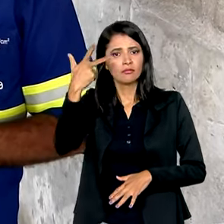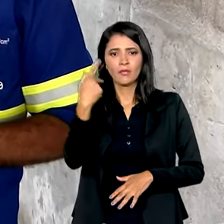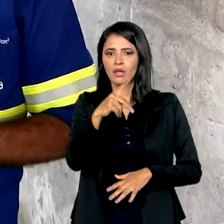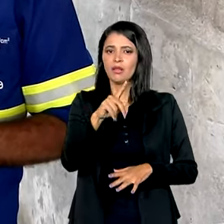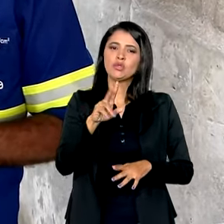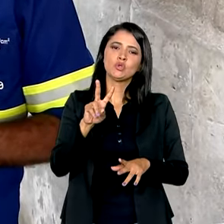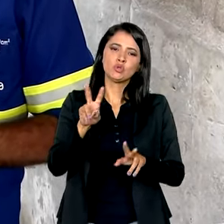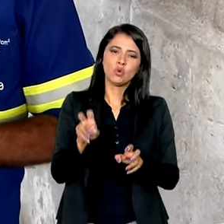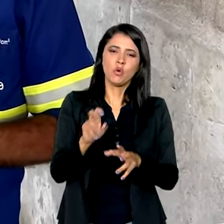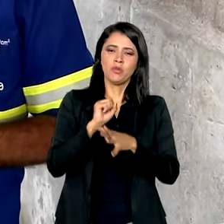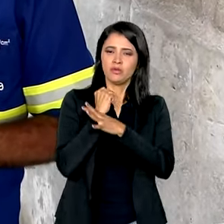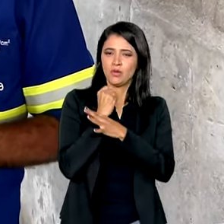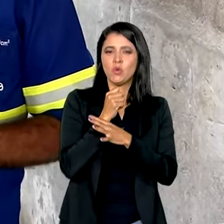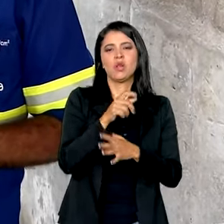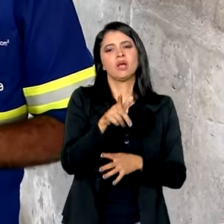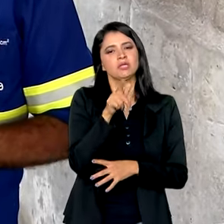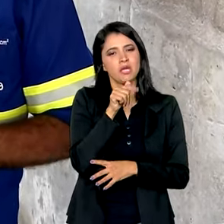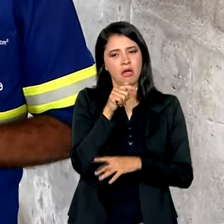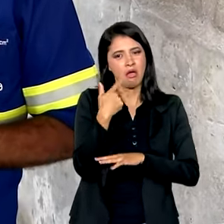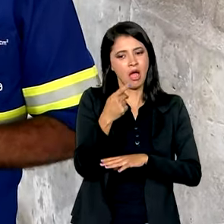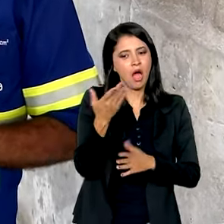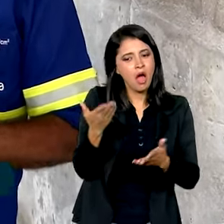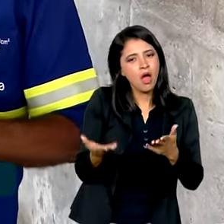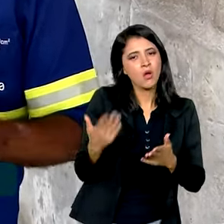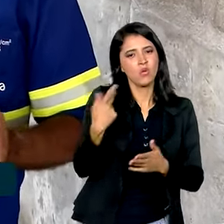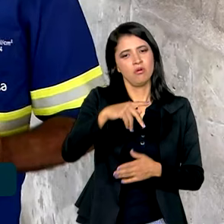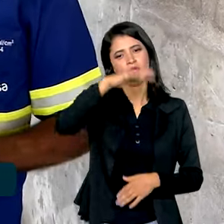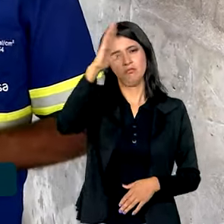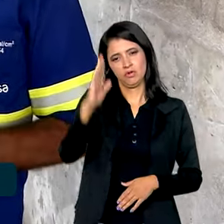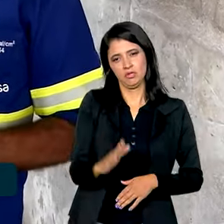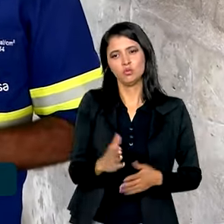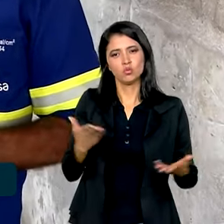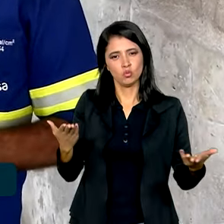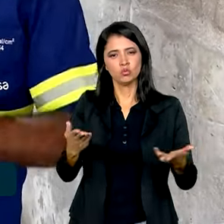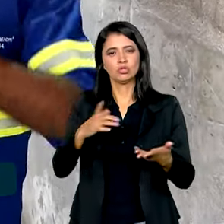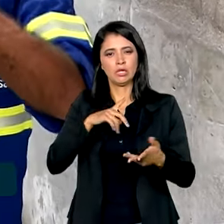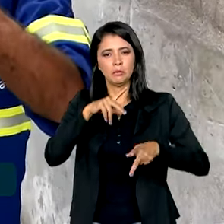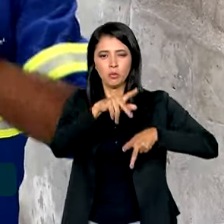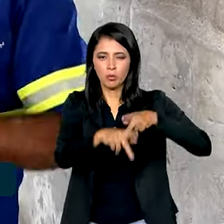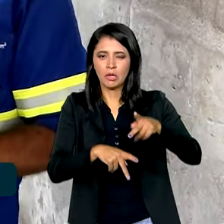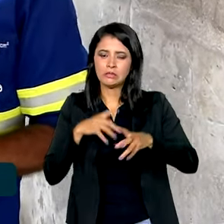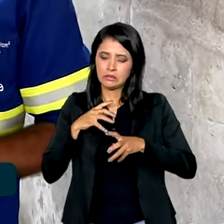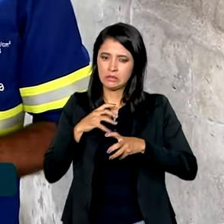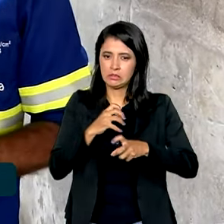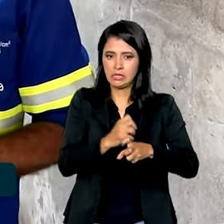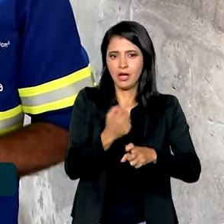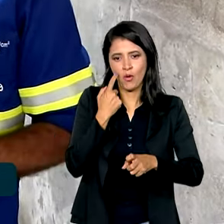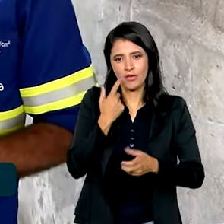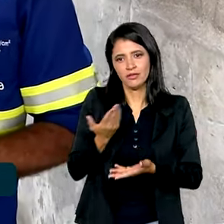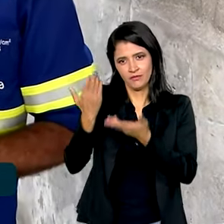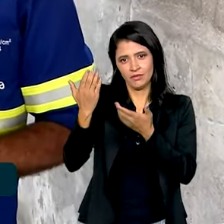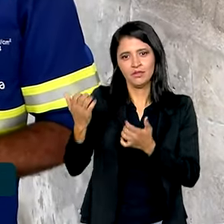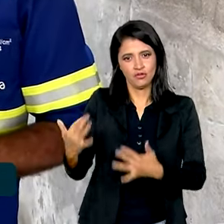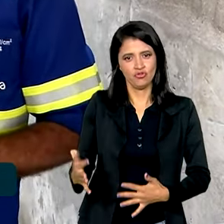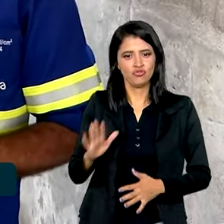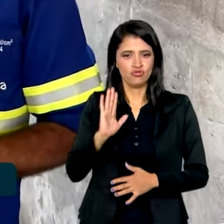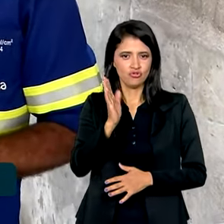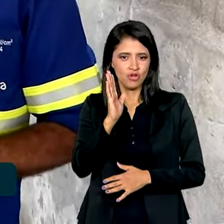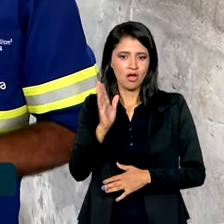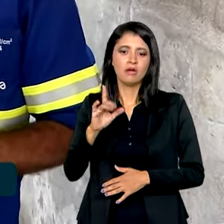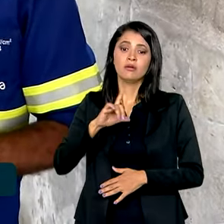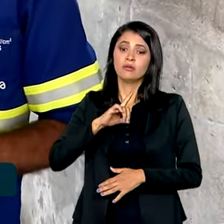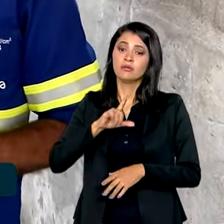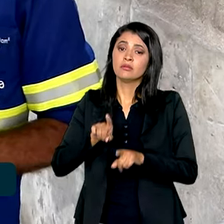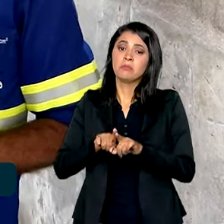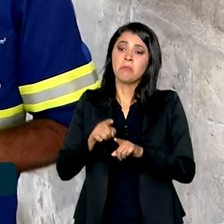segurança hídrica e balanço hídrico do Brasil. Hoje a gente tem uma população considerável, essa que você citou, e a gente